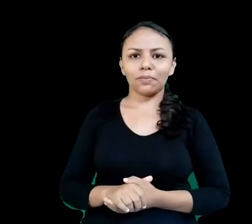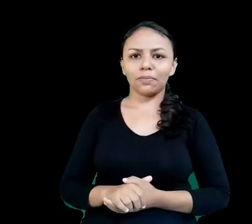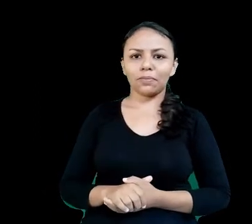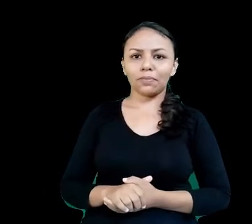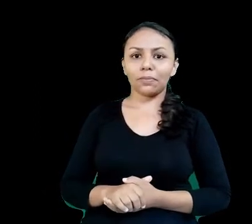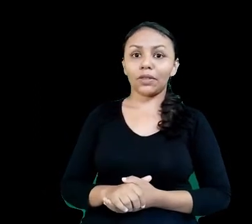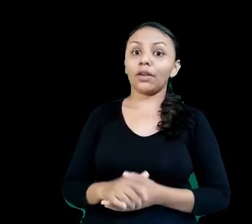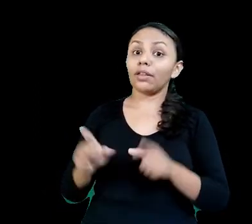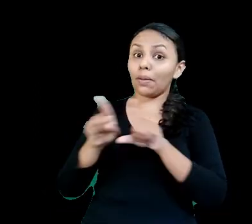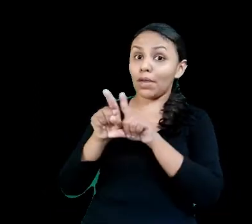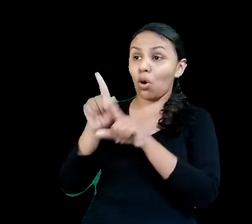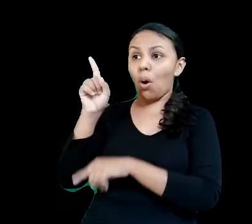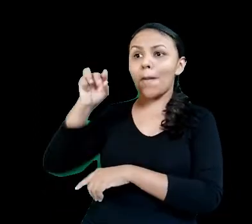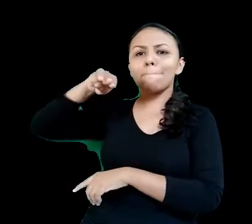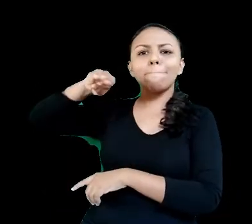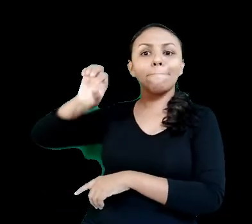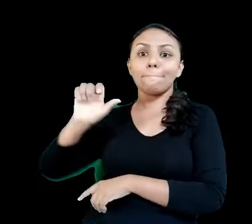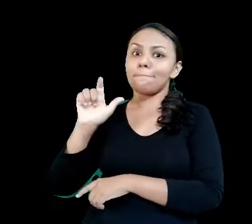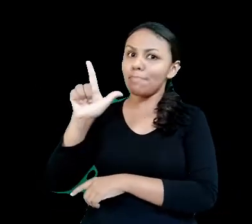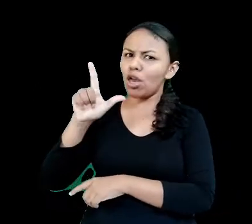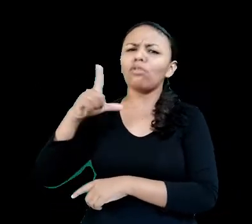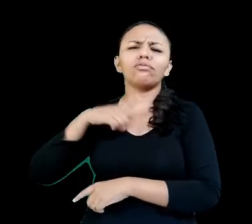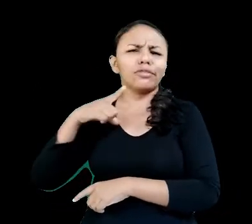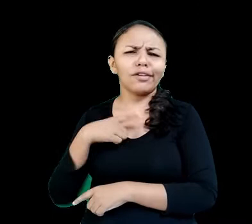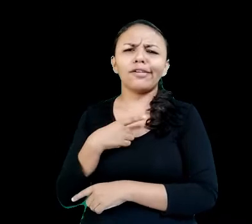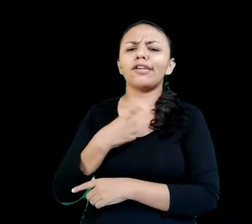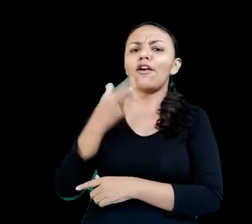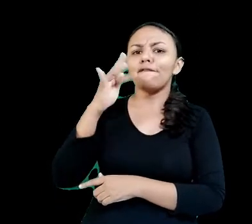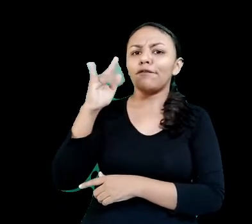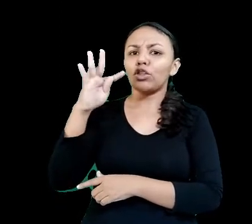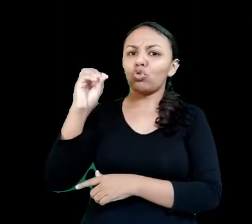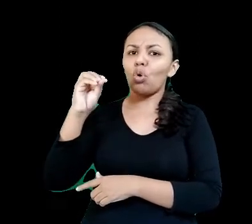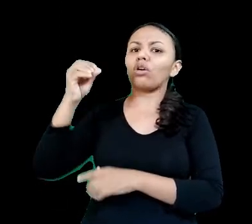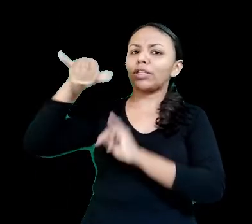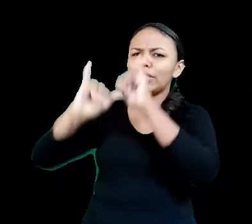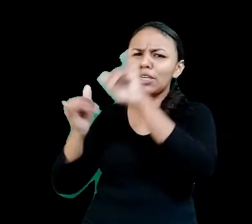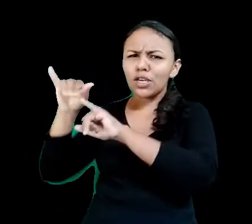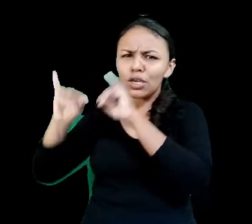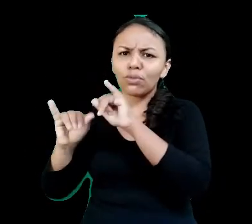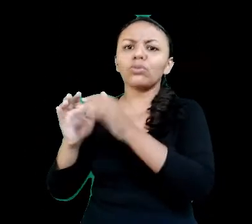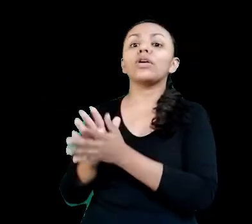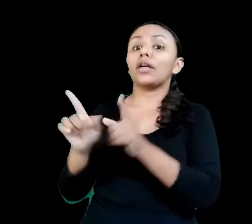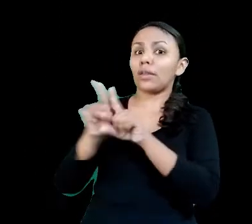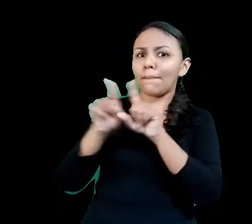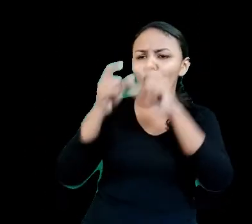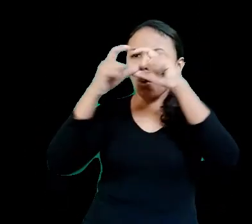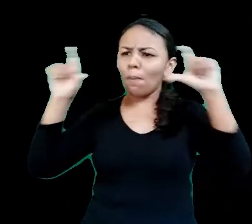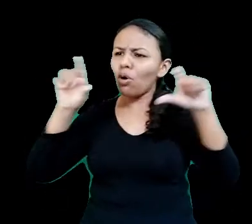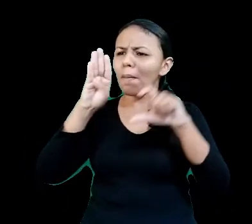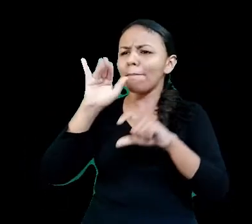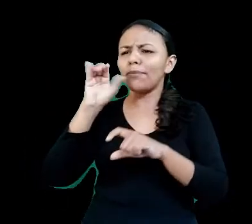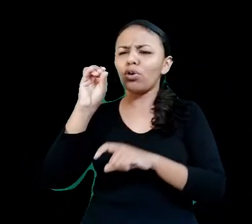destaca o mel de abelha, que é riquíssimo em fitoquímicos. Você tem aqui compostos bioativos,